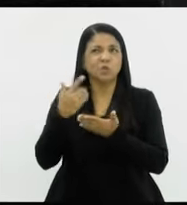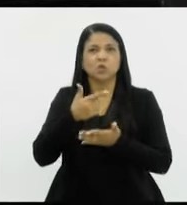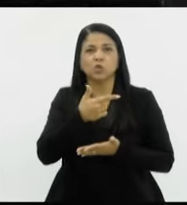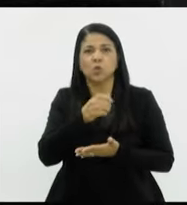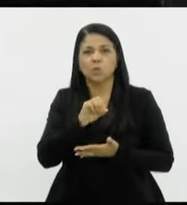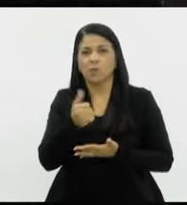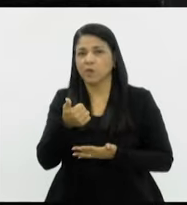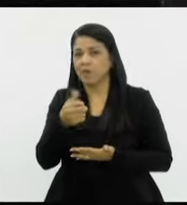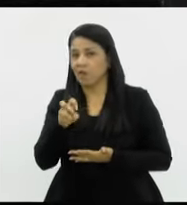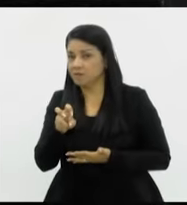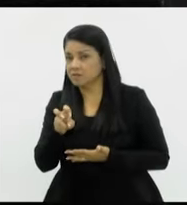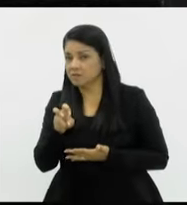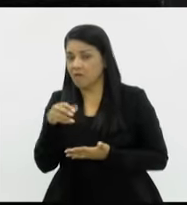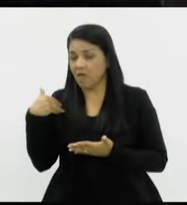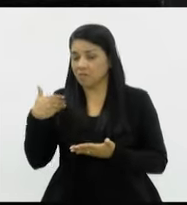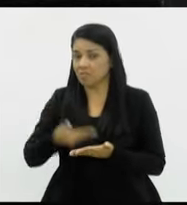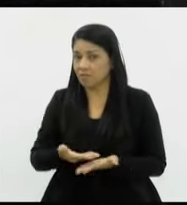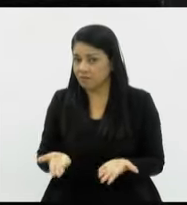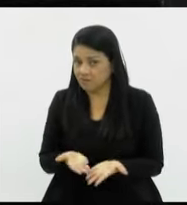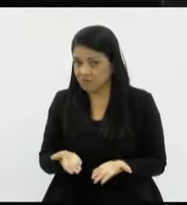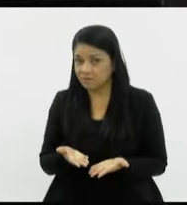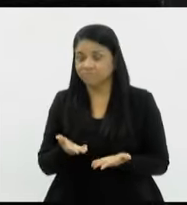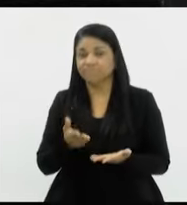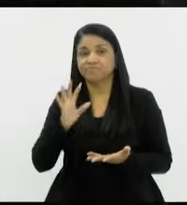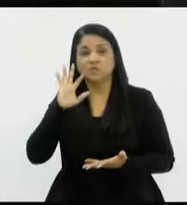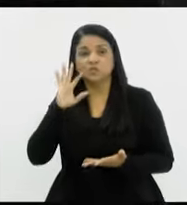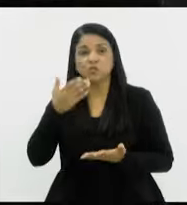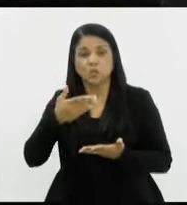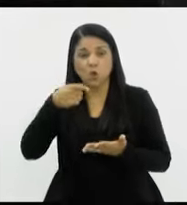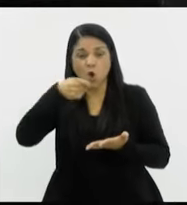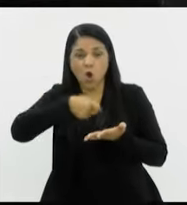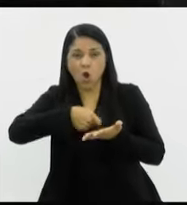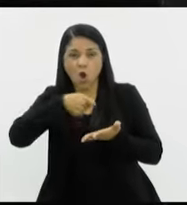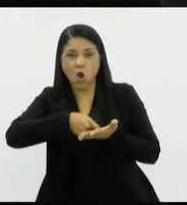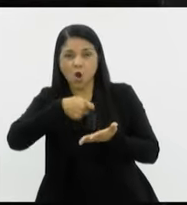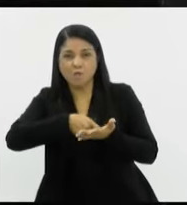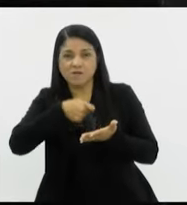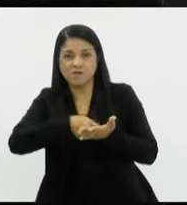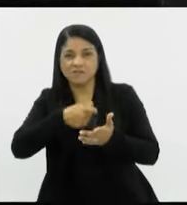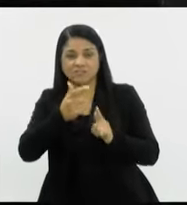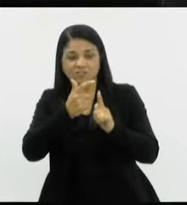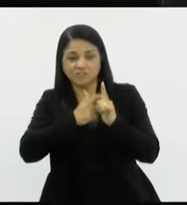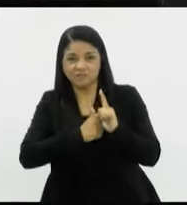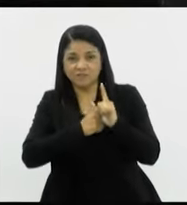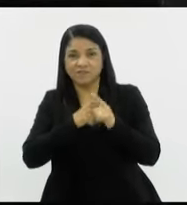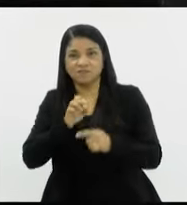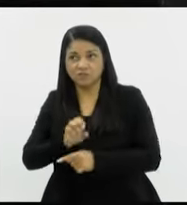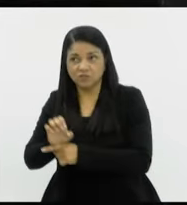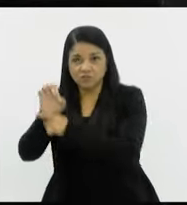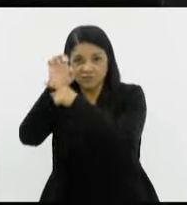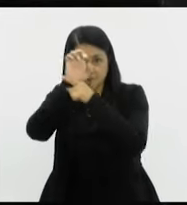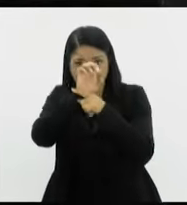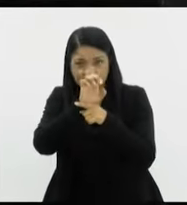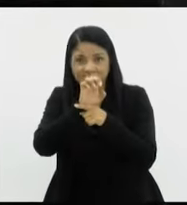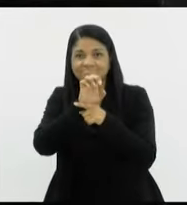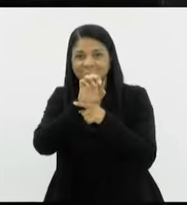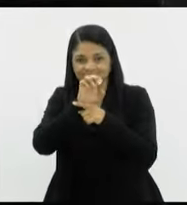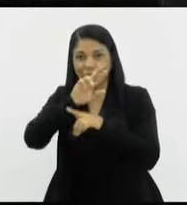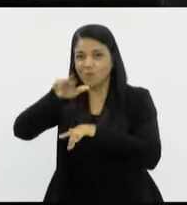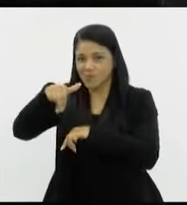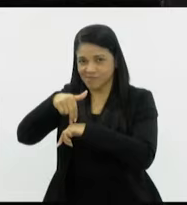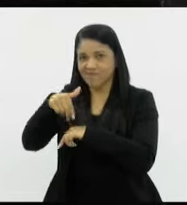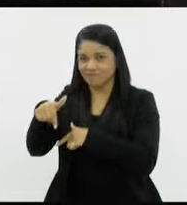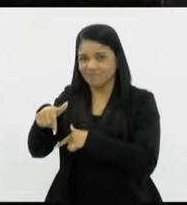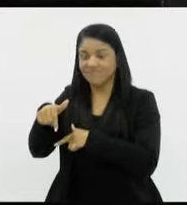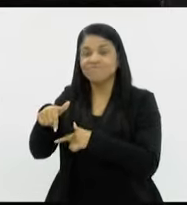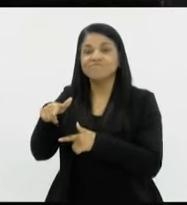Então, como solução, por vezes, a cobrança incisiva do endividamento dos Estados é a peça fundamental